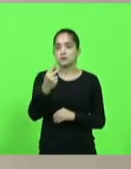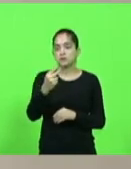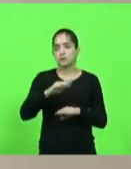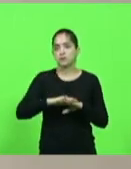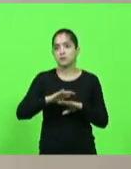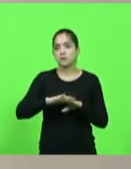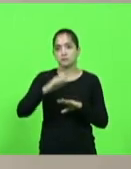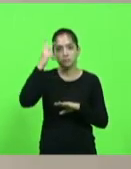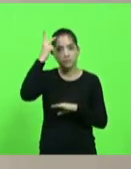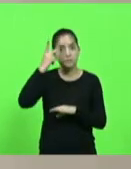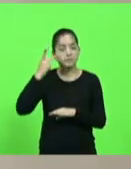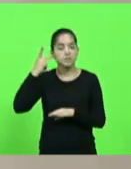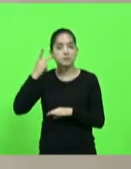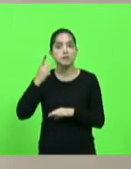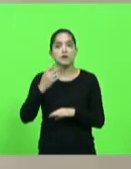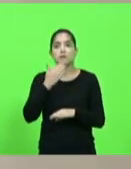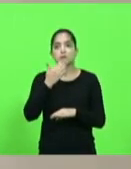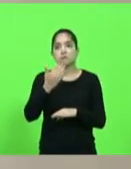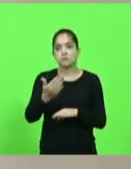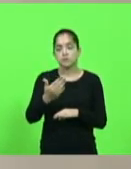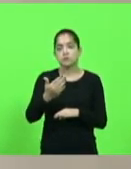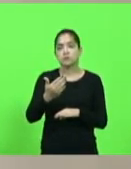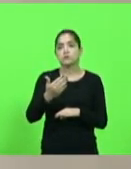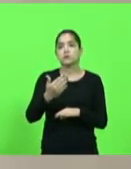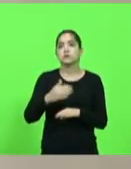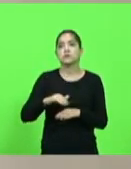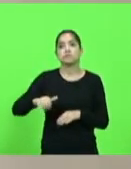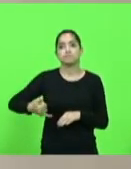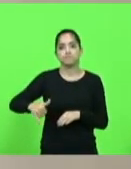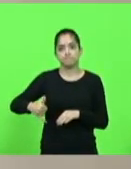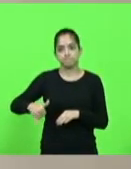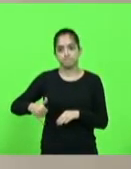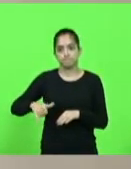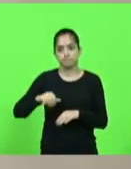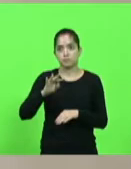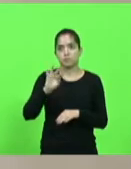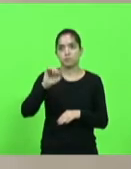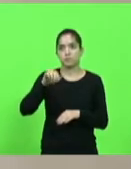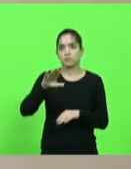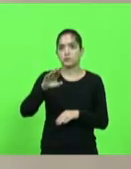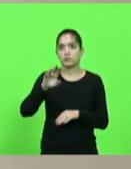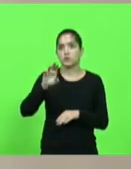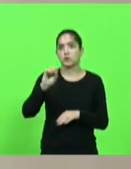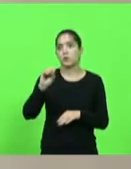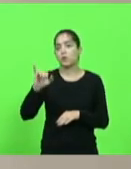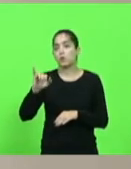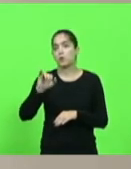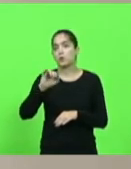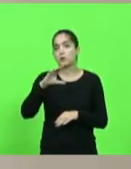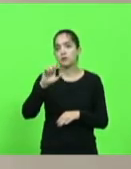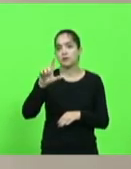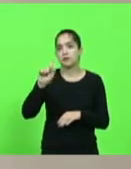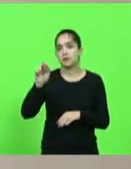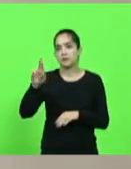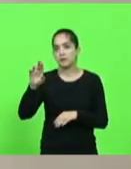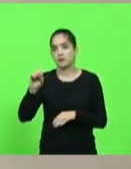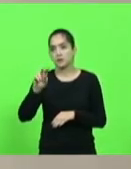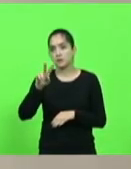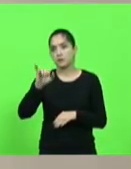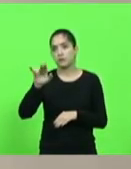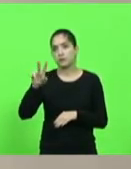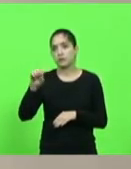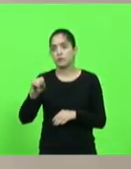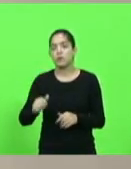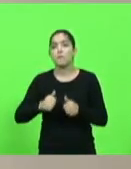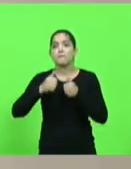Paulinha, manifestando apelo às operadoras de telefonia móvel, Tinho e Vivo, é claro, para que providencie melhorias e